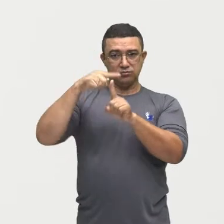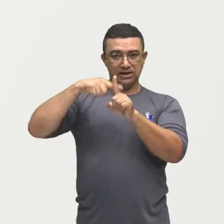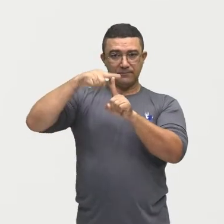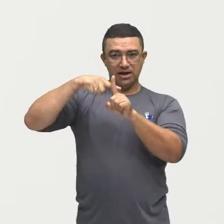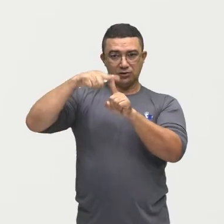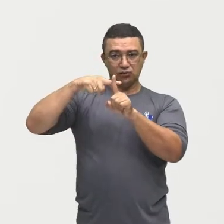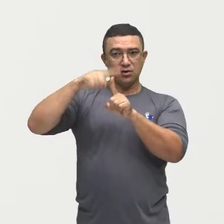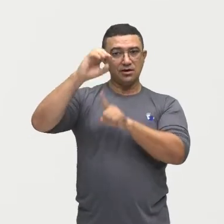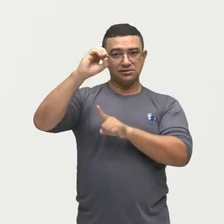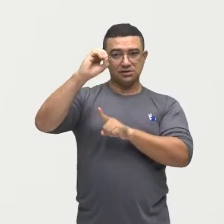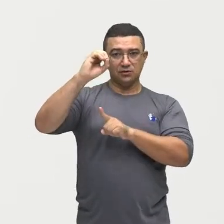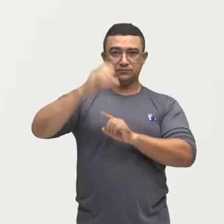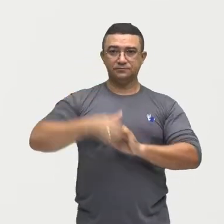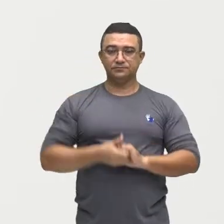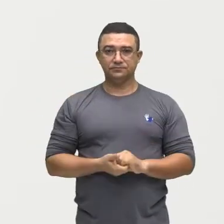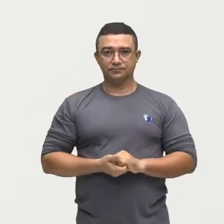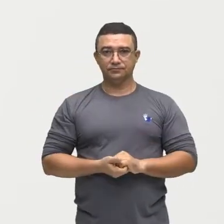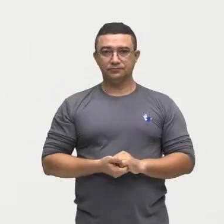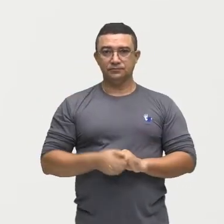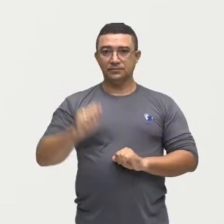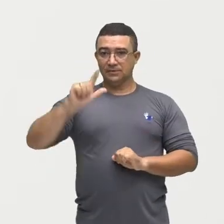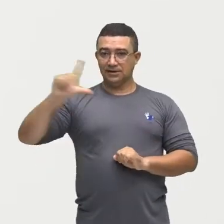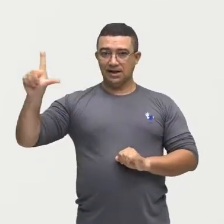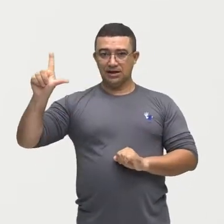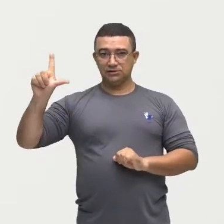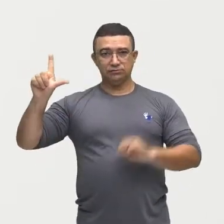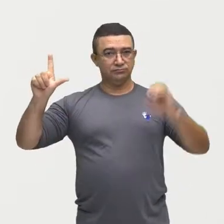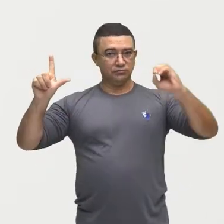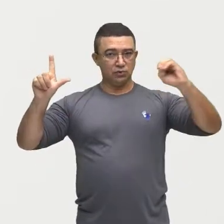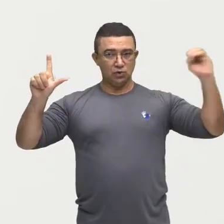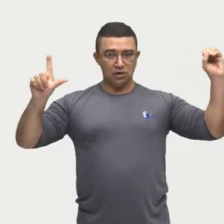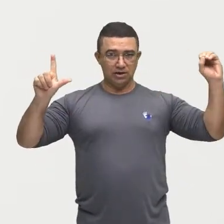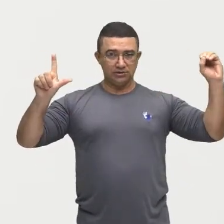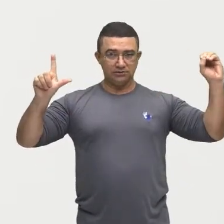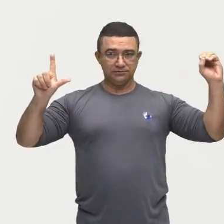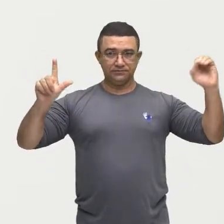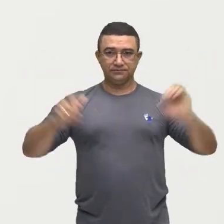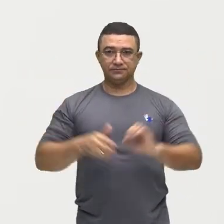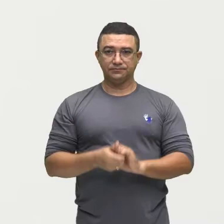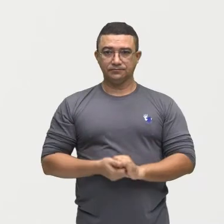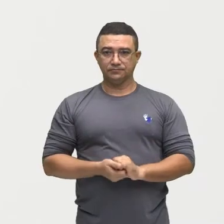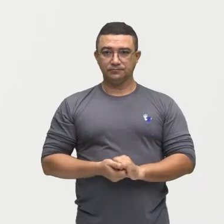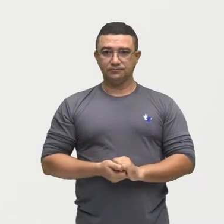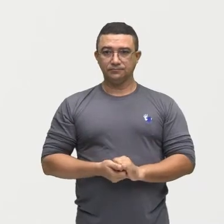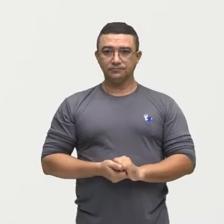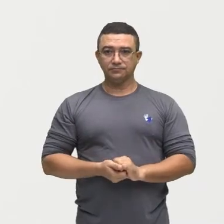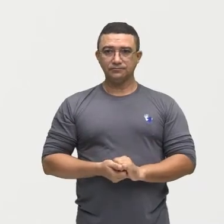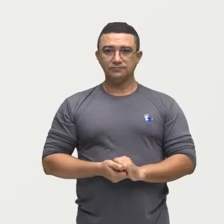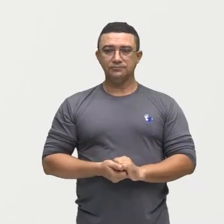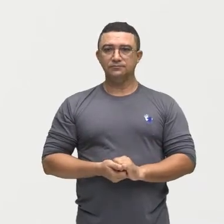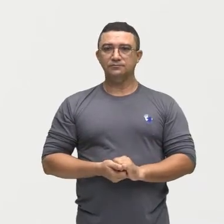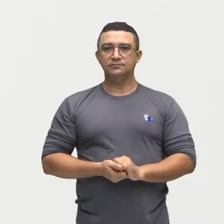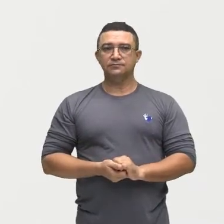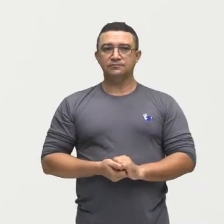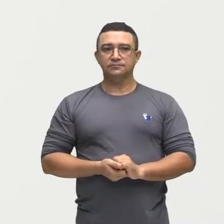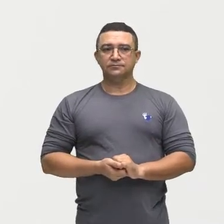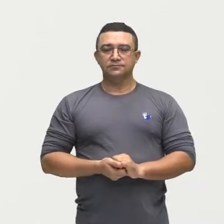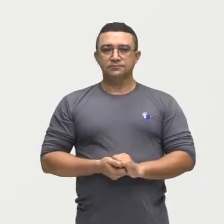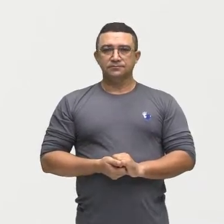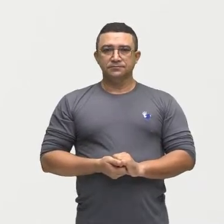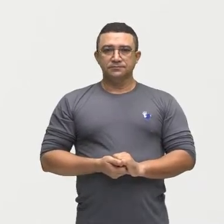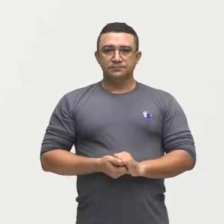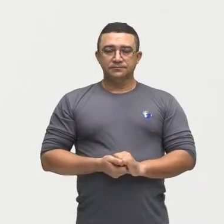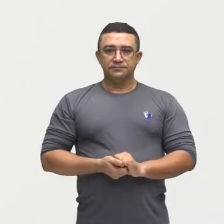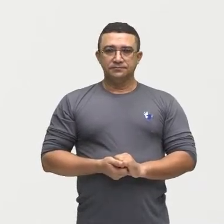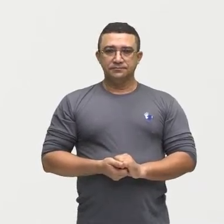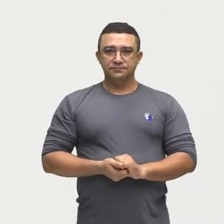o hemisfério leste e aqui para o outro lado, o hemisfério oeste, tá bom? Aí eu vou